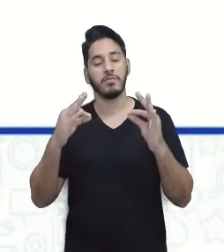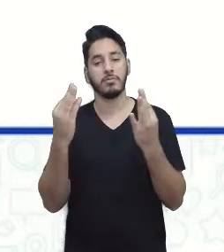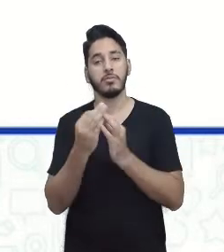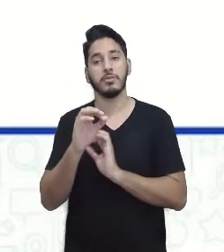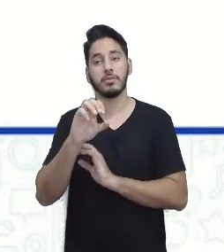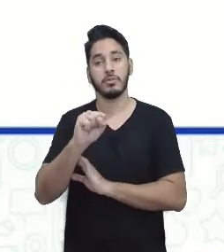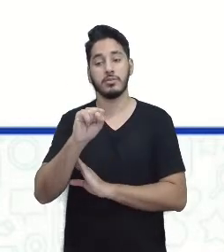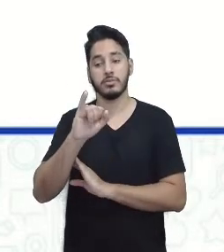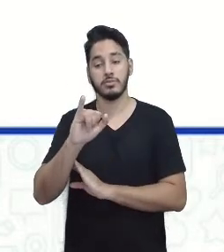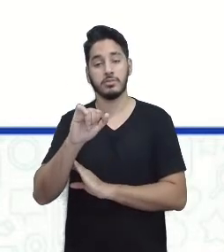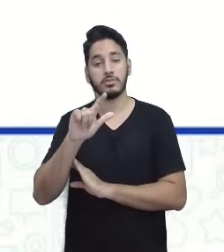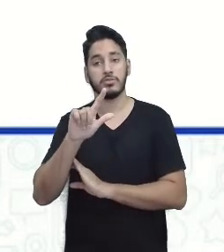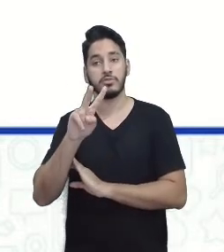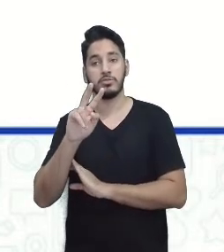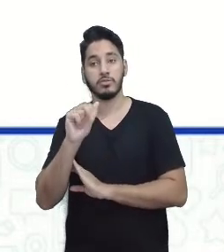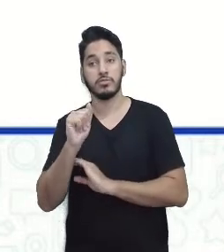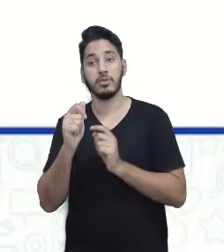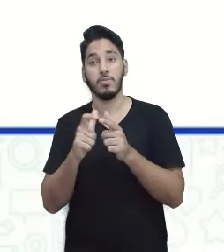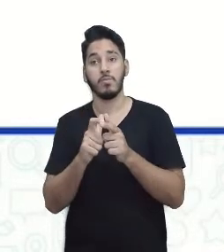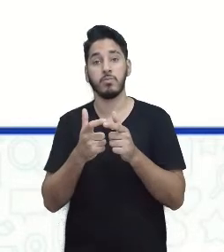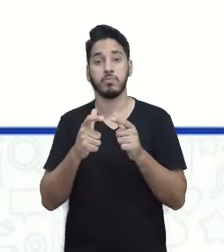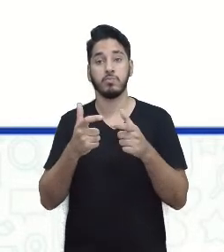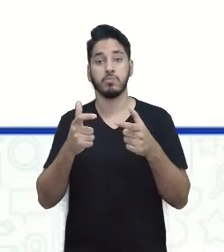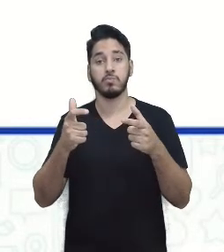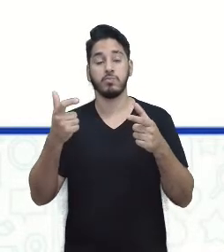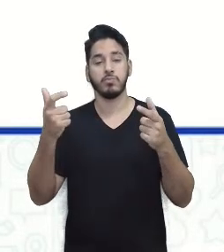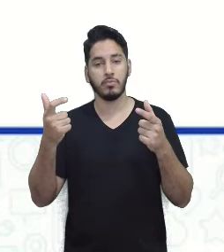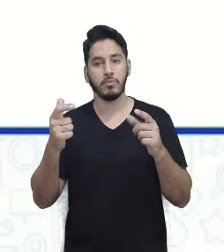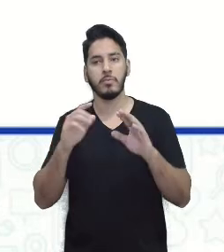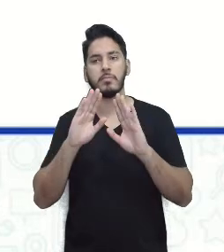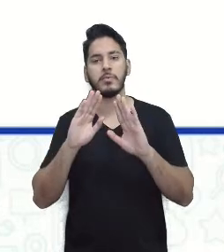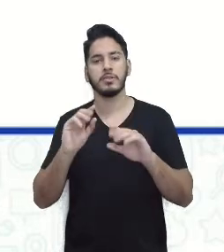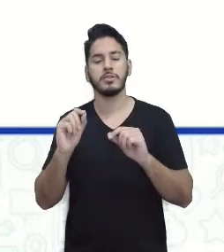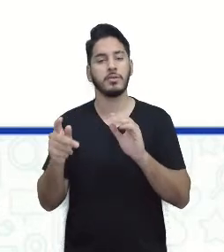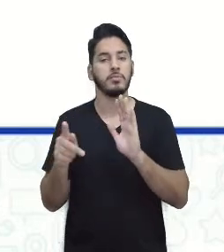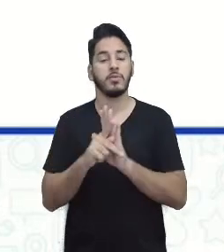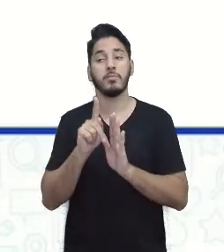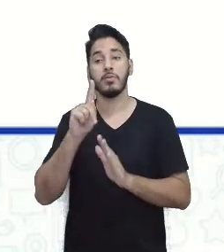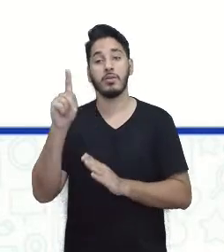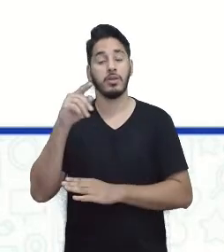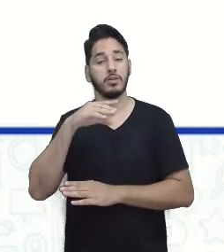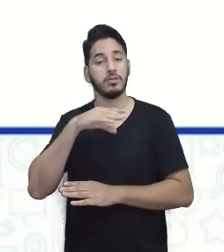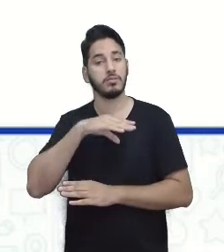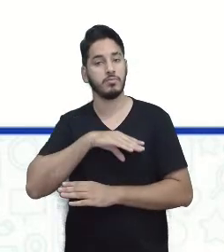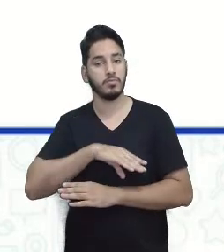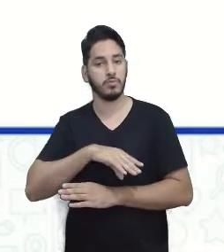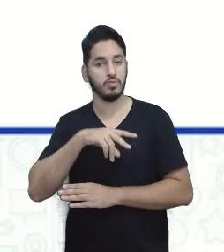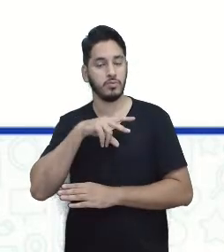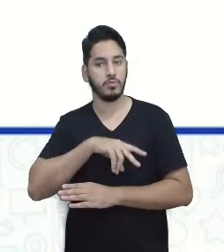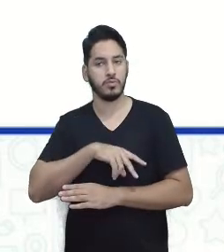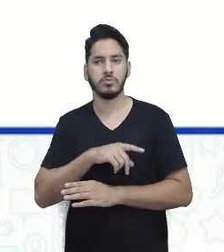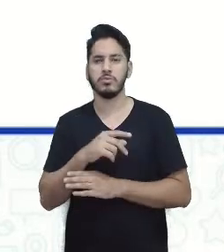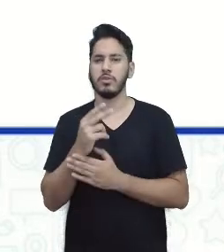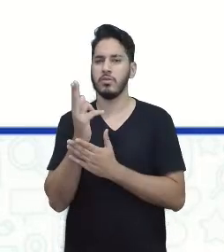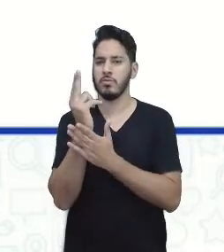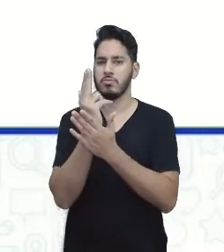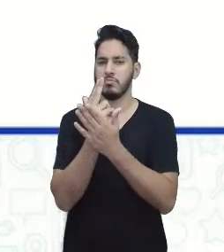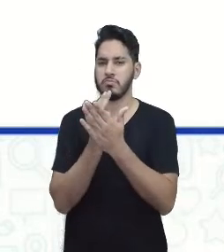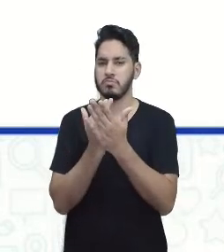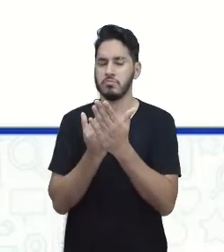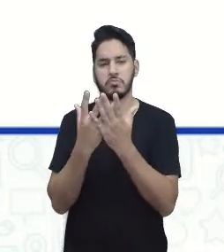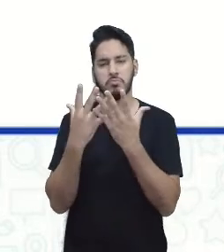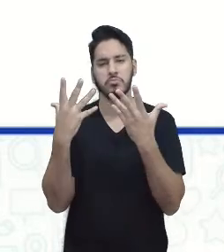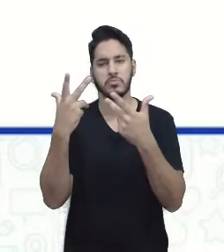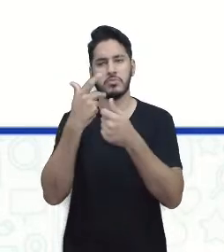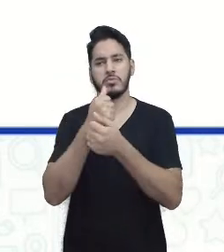bem numerosa, né, no Brasil. Sim. Né? Mas é uma família de origem portuguesa. Então tem um brasão belíssimo, né?